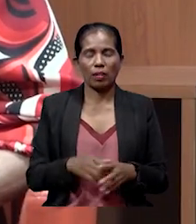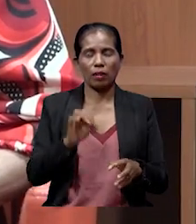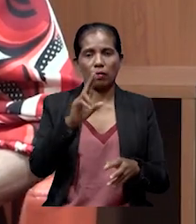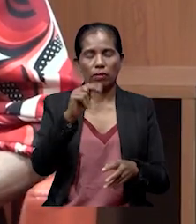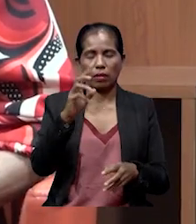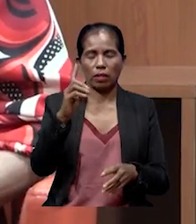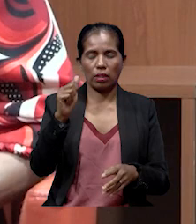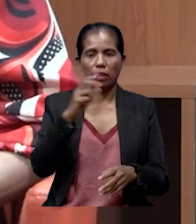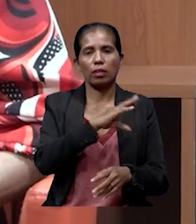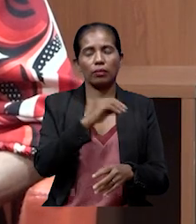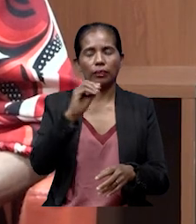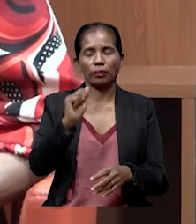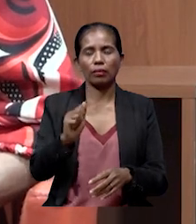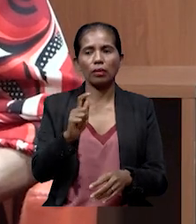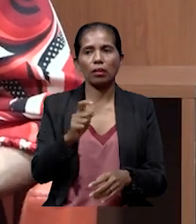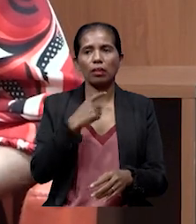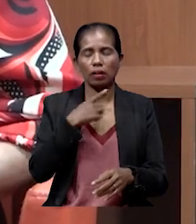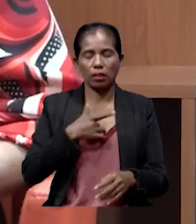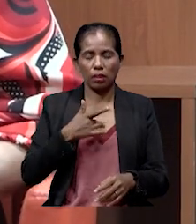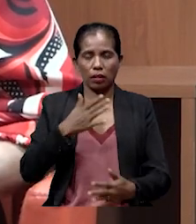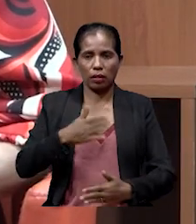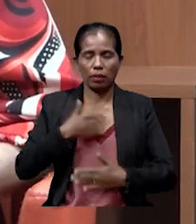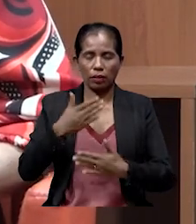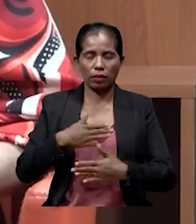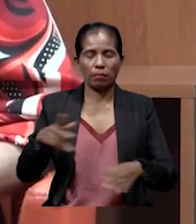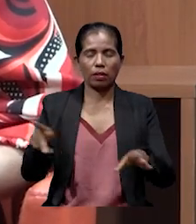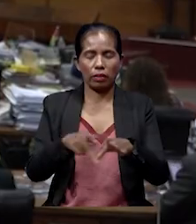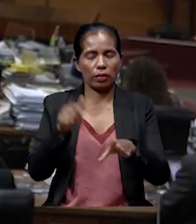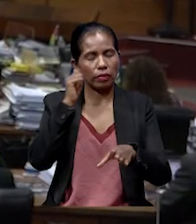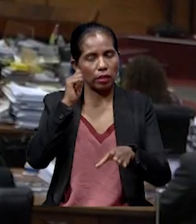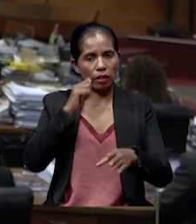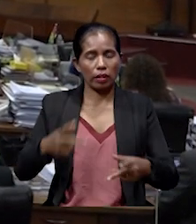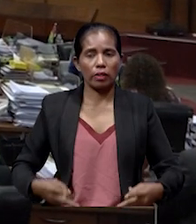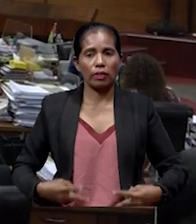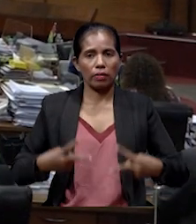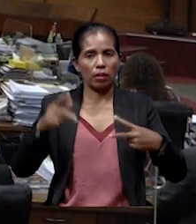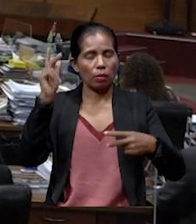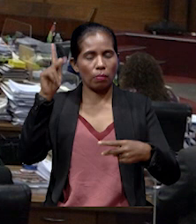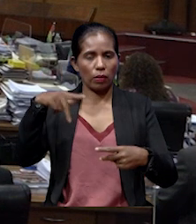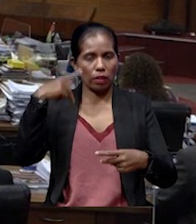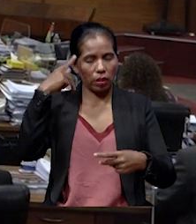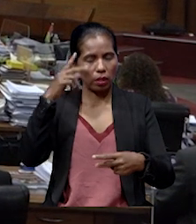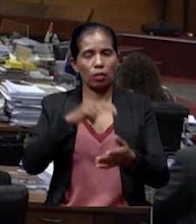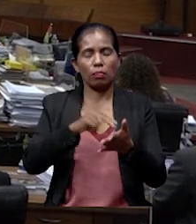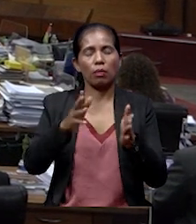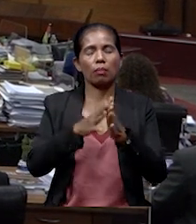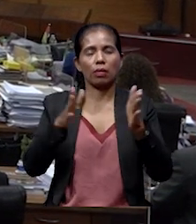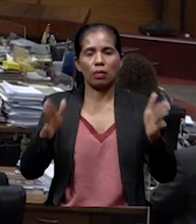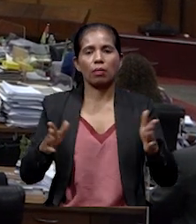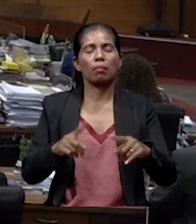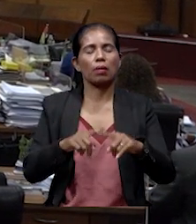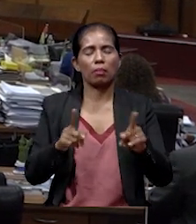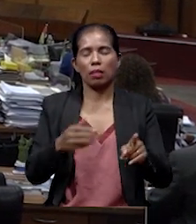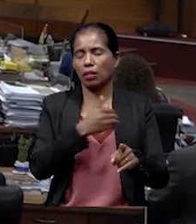Caucus Terezinha Cardoso, orgulho tebe sua participação feto e a vida política, nebe o número bot, mas be se dá